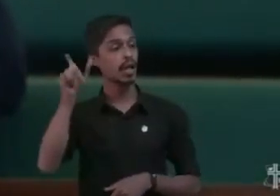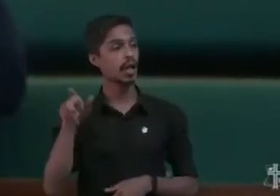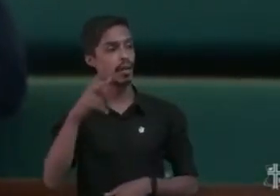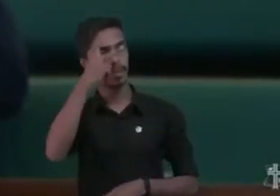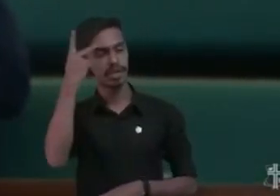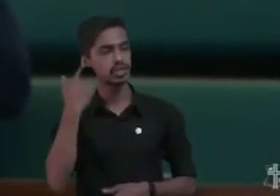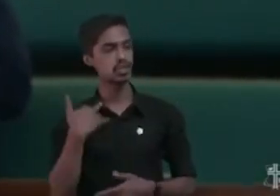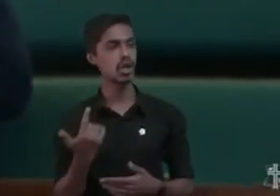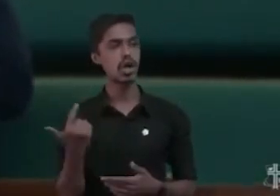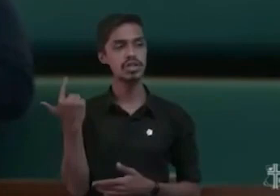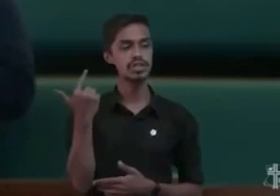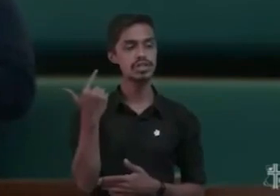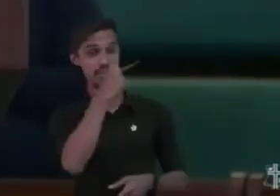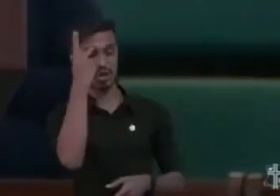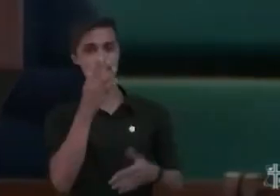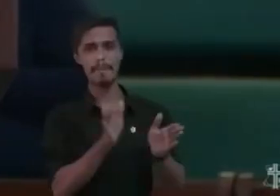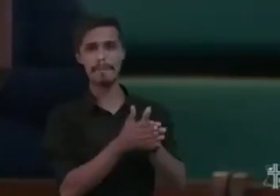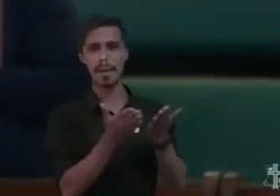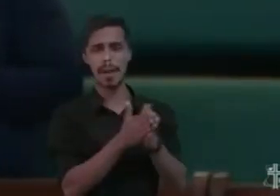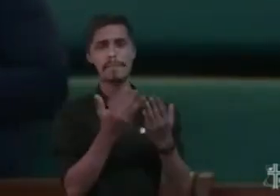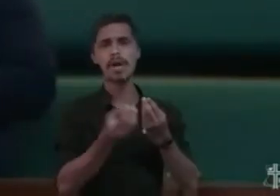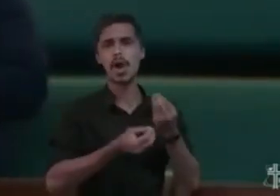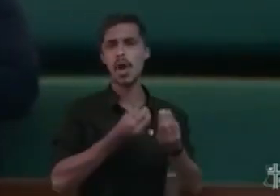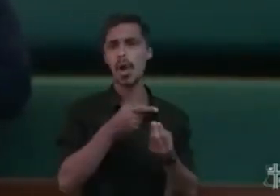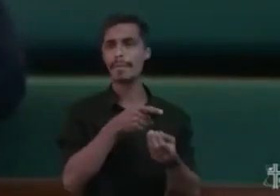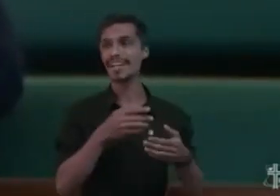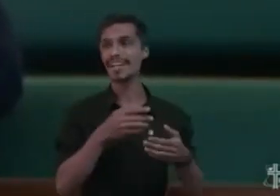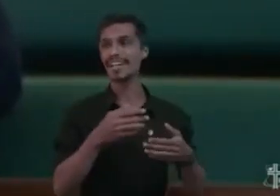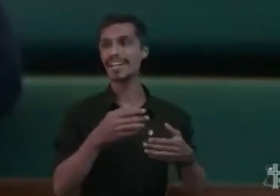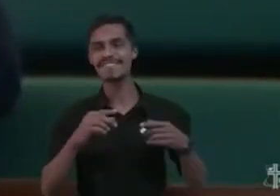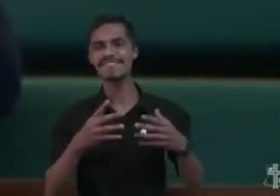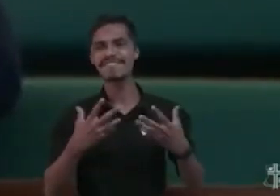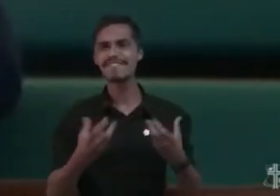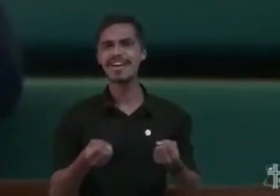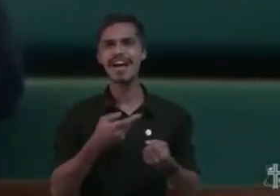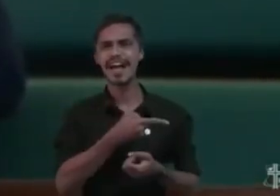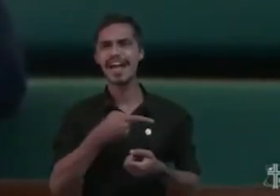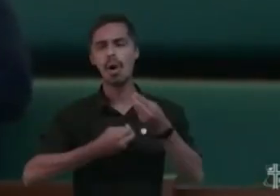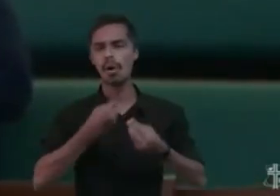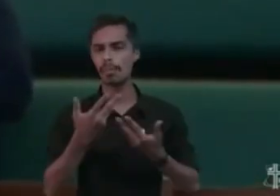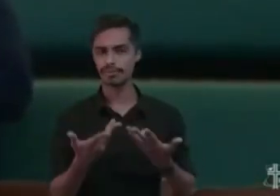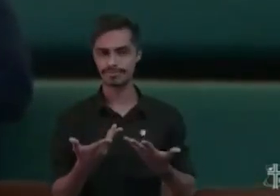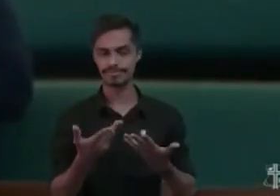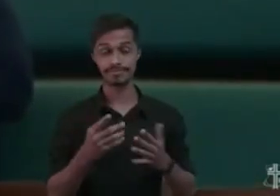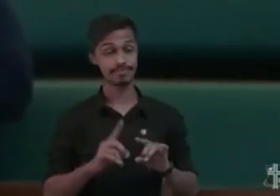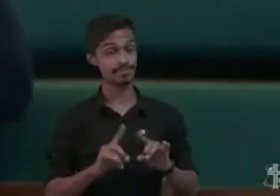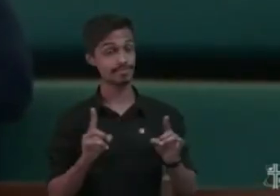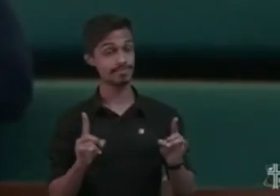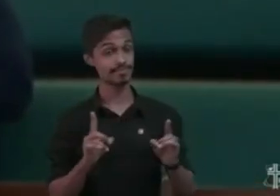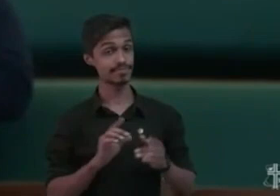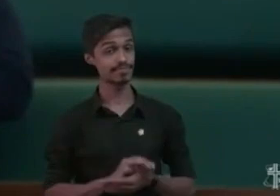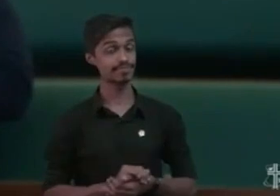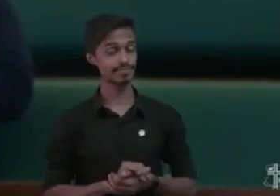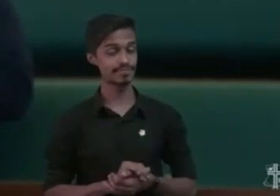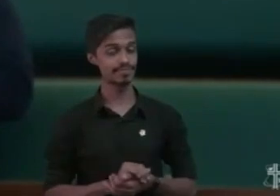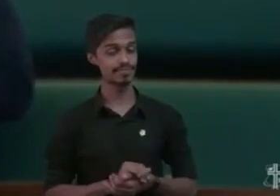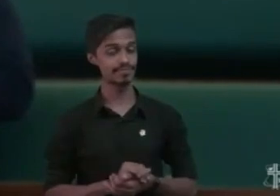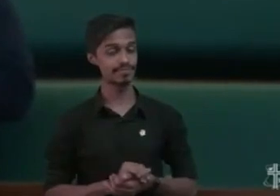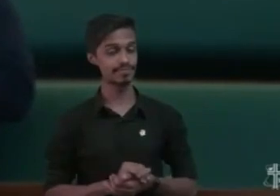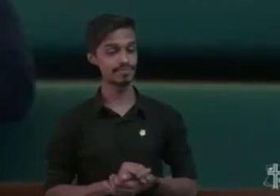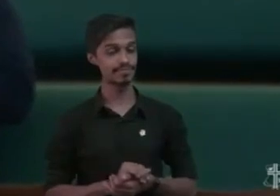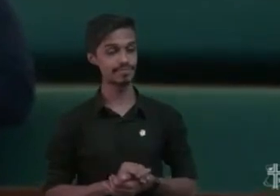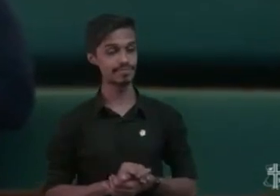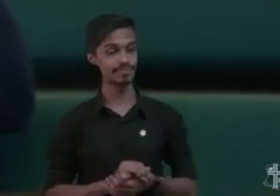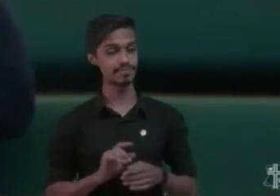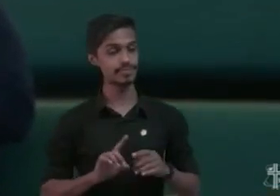nenhum segundo de televisão, como alguém sem partido político vai disputar a eleição? Mas, se não é o